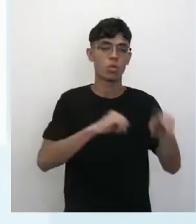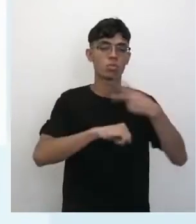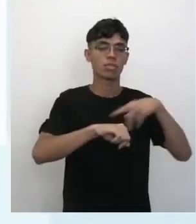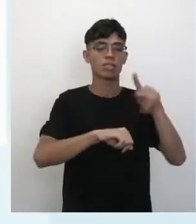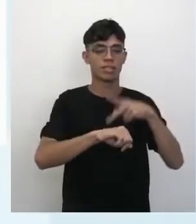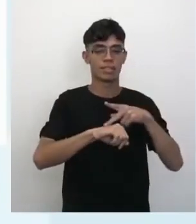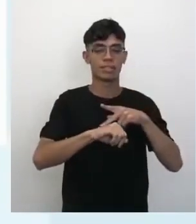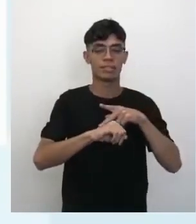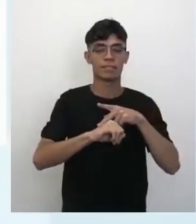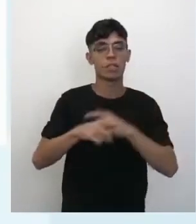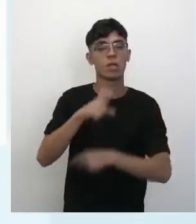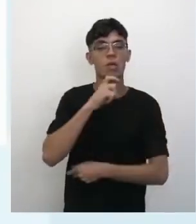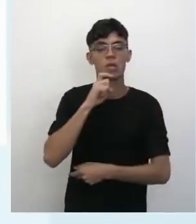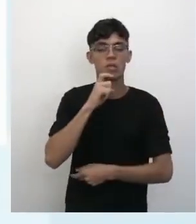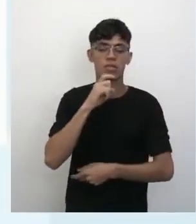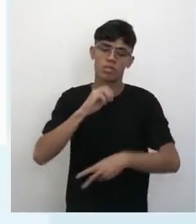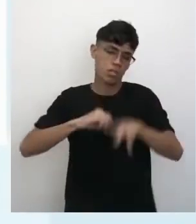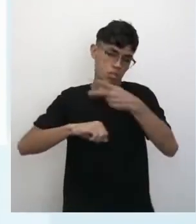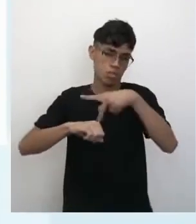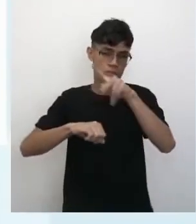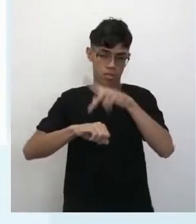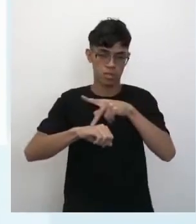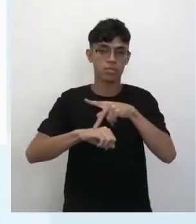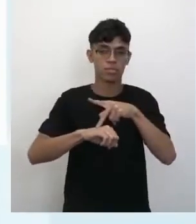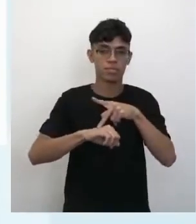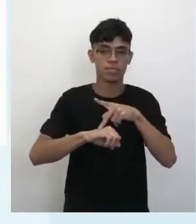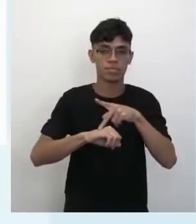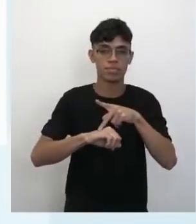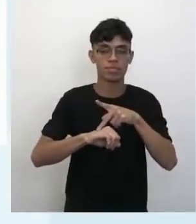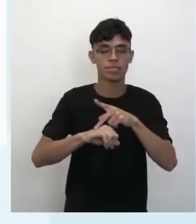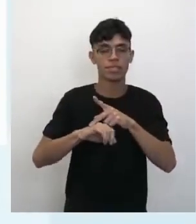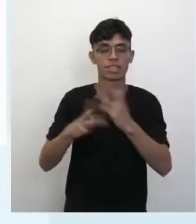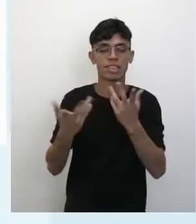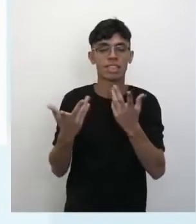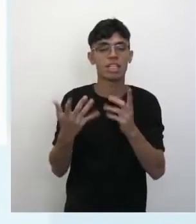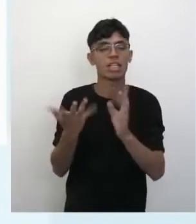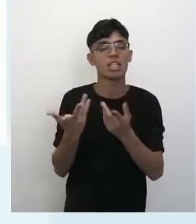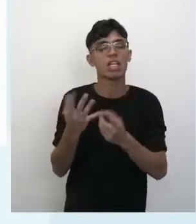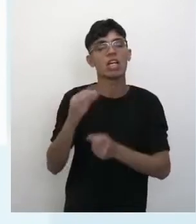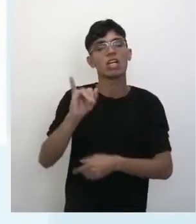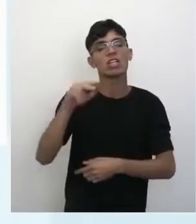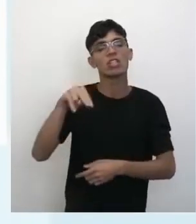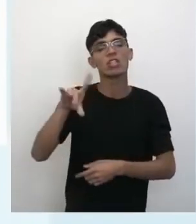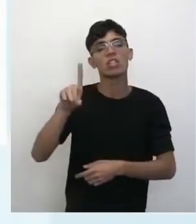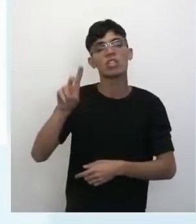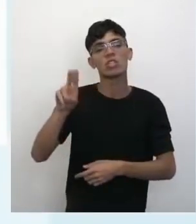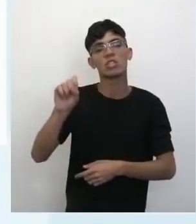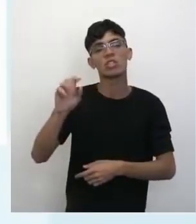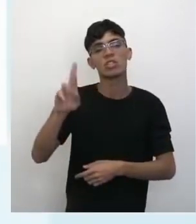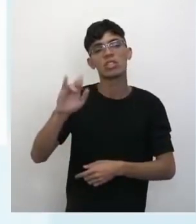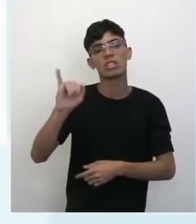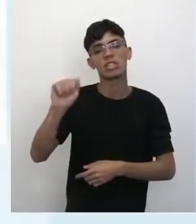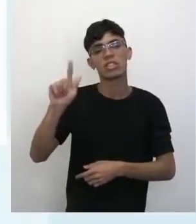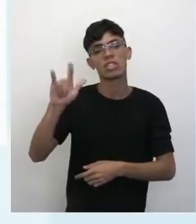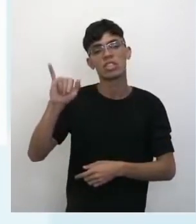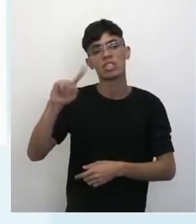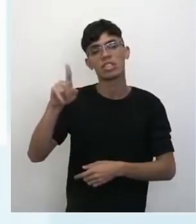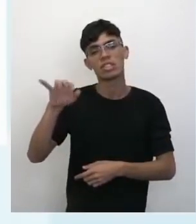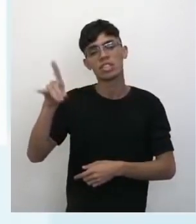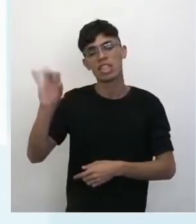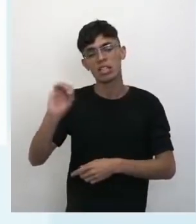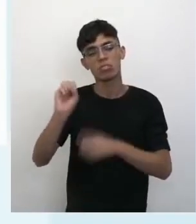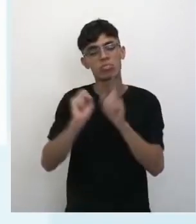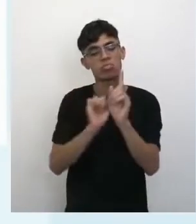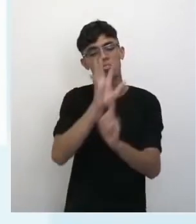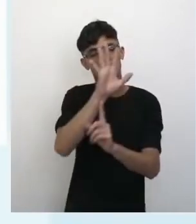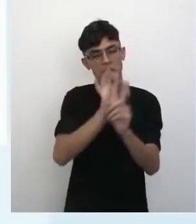verde, né, e aqueles países lá recentemente industrializados, né, que são os países emergentes, né, por eles terem